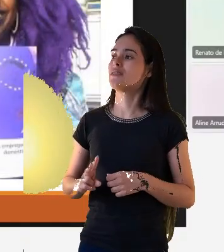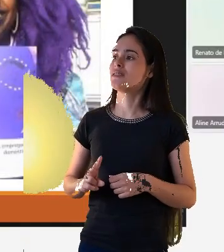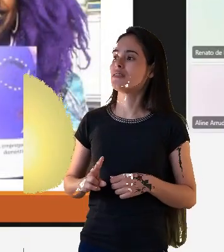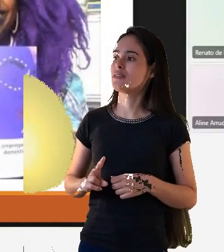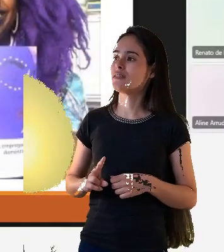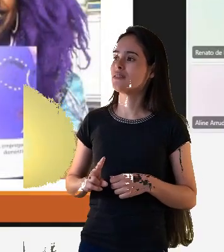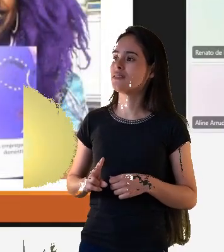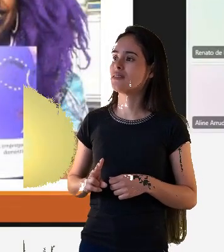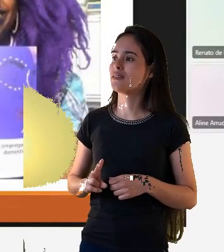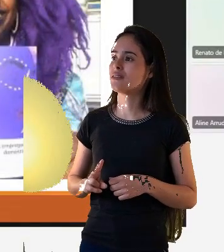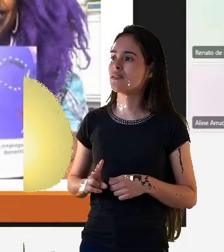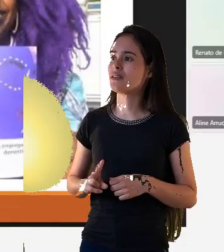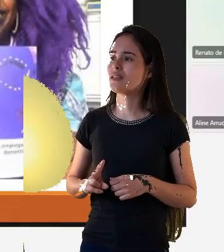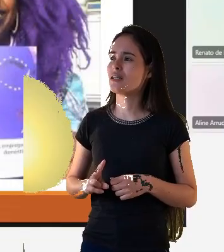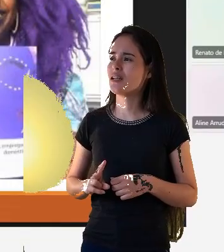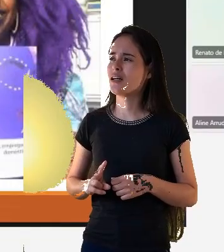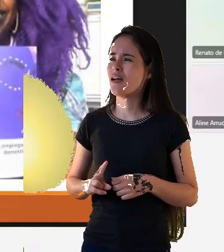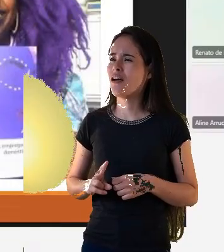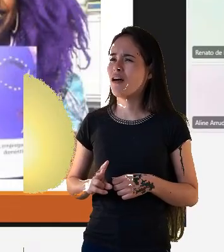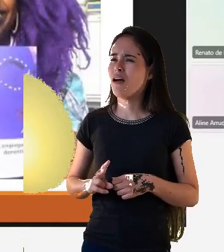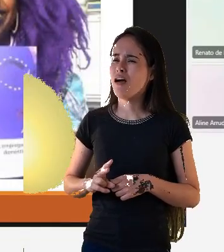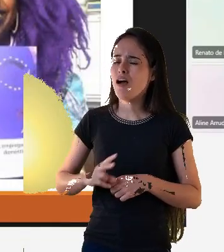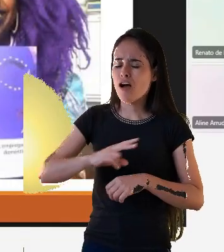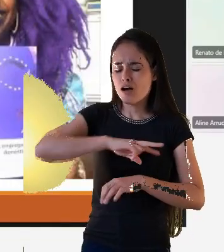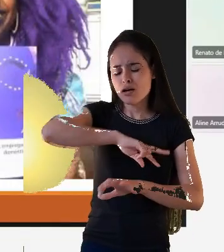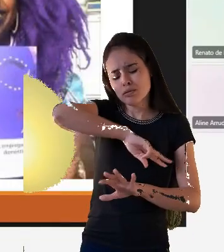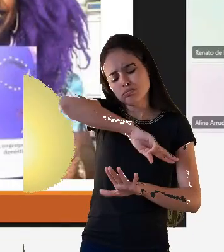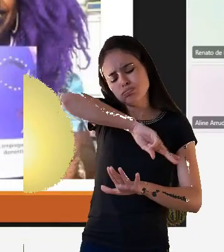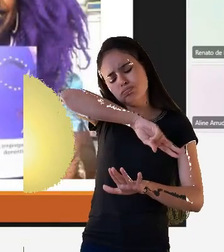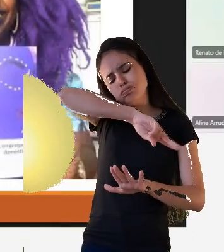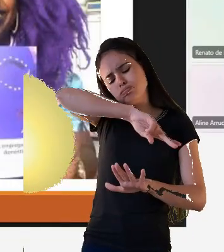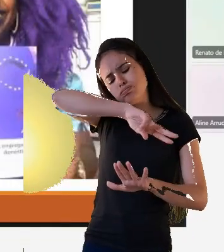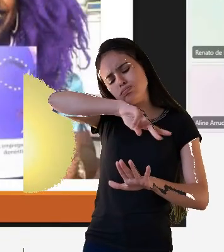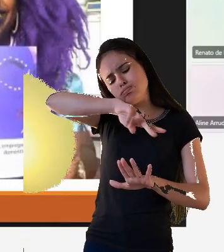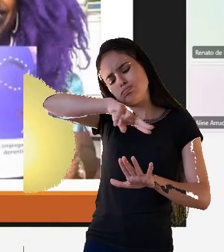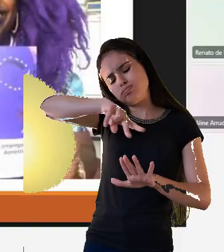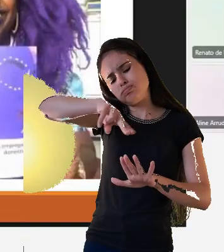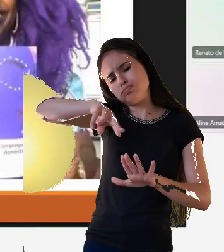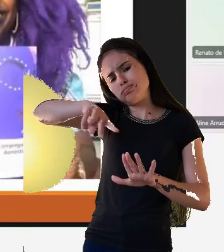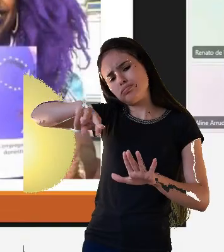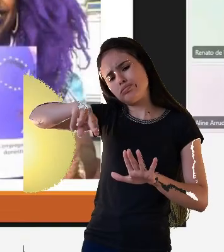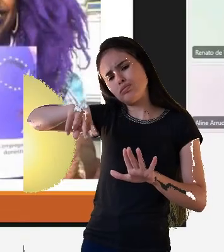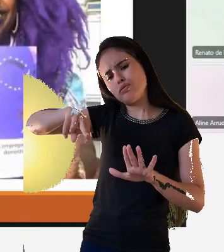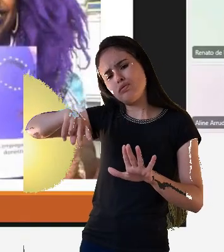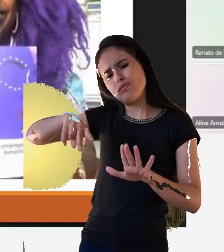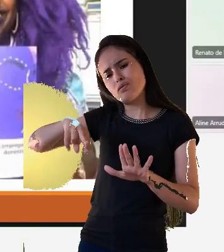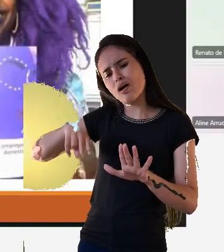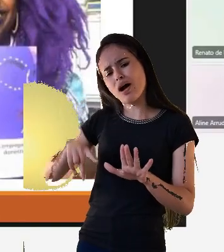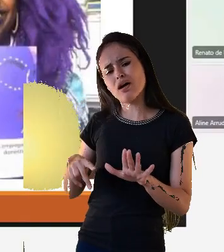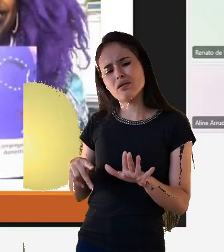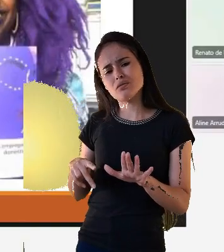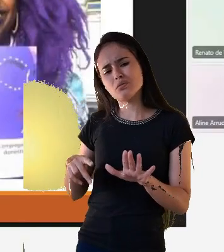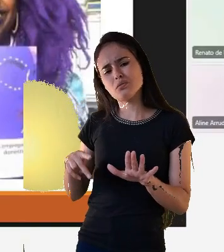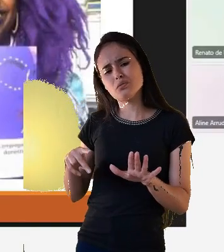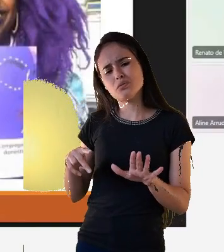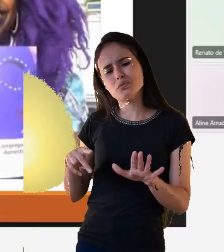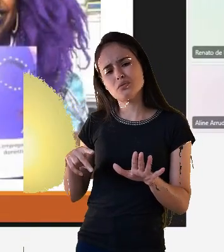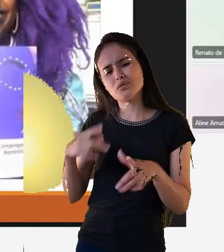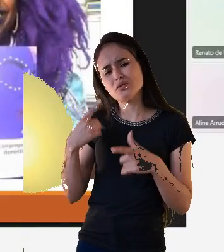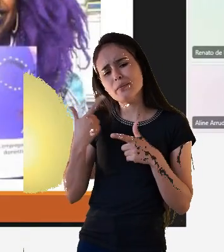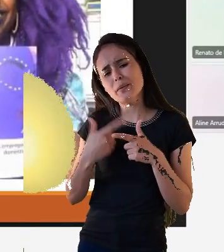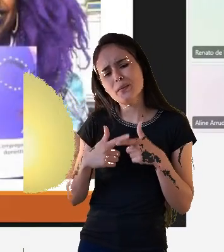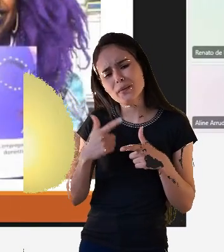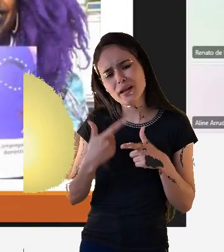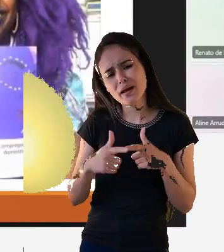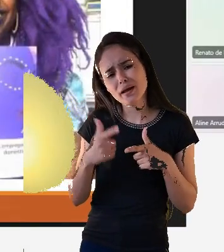Existe várias camadas que impedem mulheres negras de acessar o mercado de trabalho. E nessa pesquisa